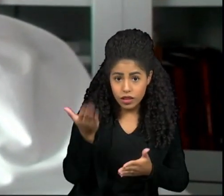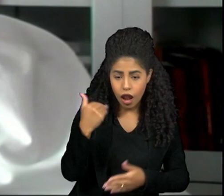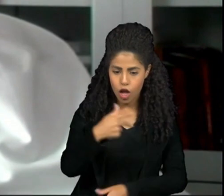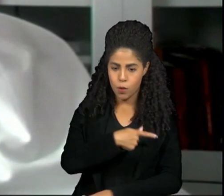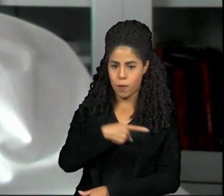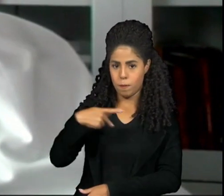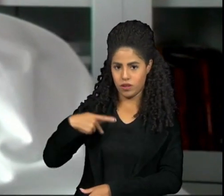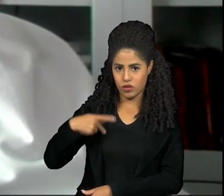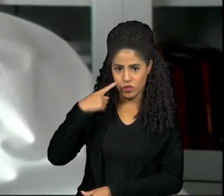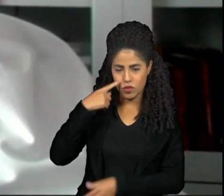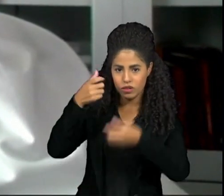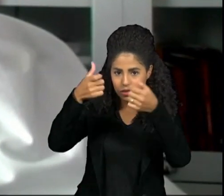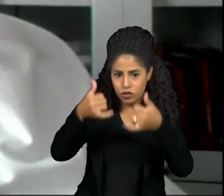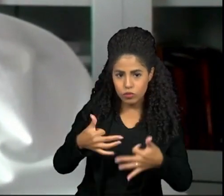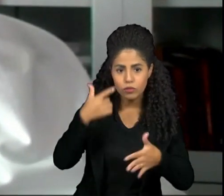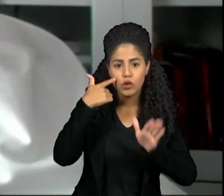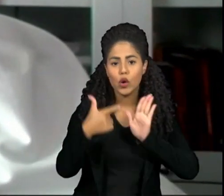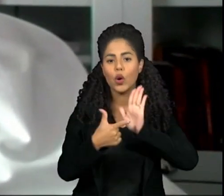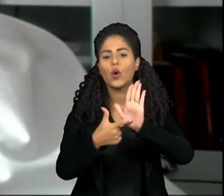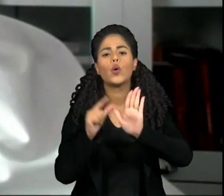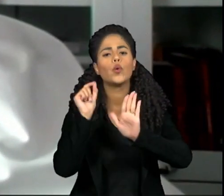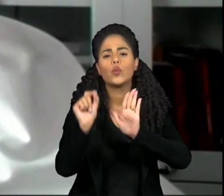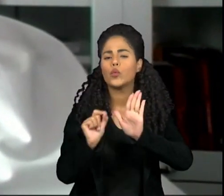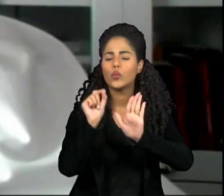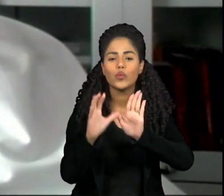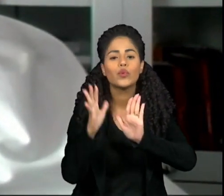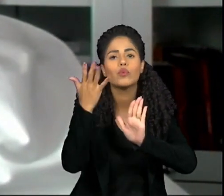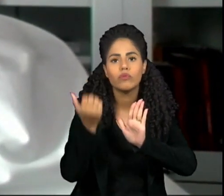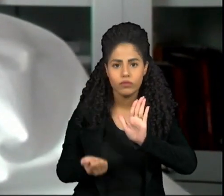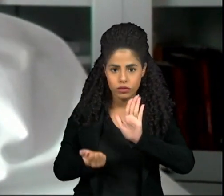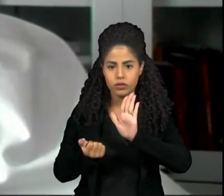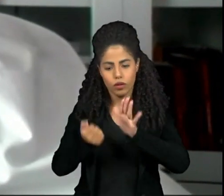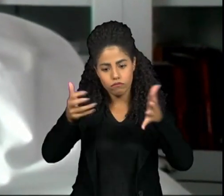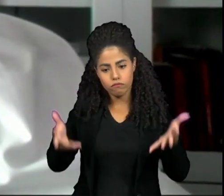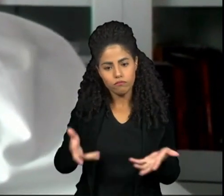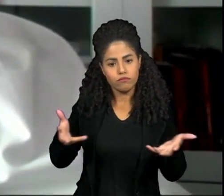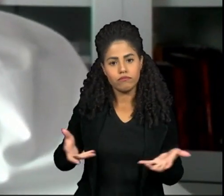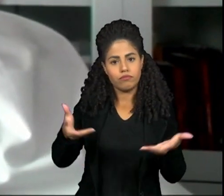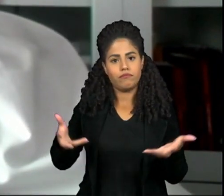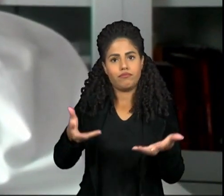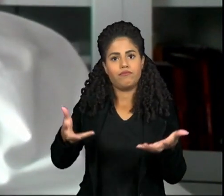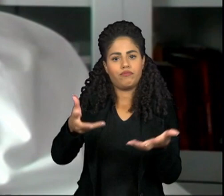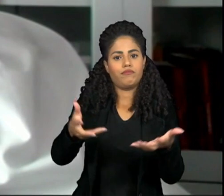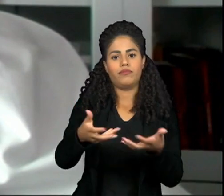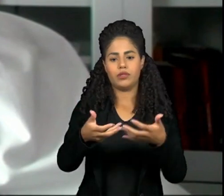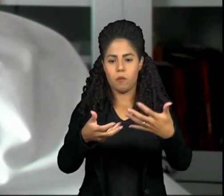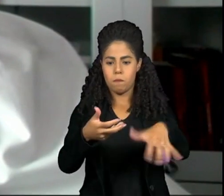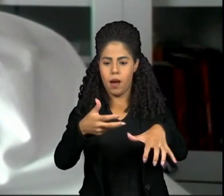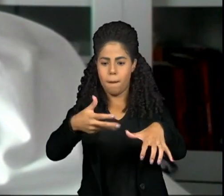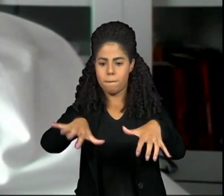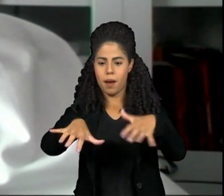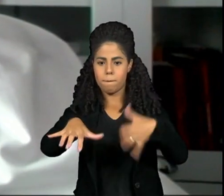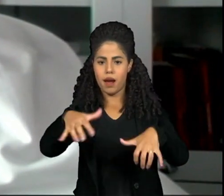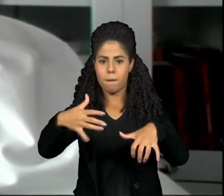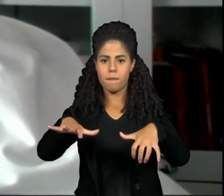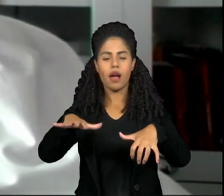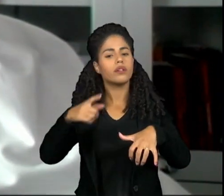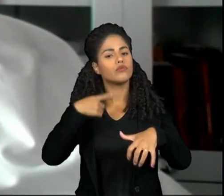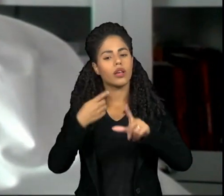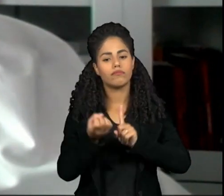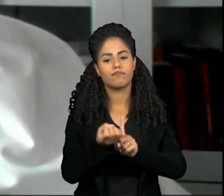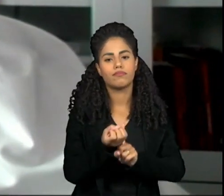pastor, ele, de fato, potencializa a disseminação desses discursos,